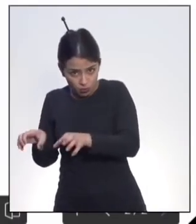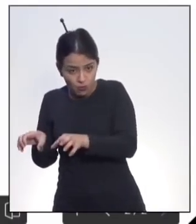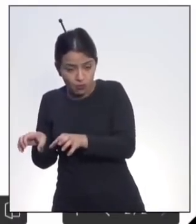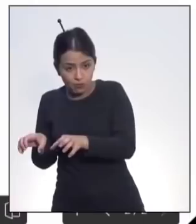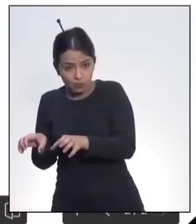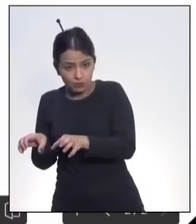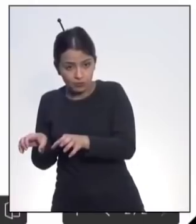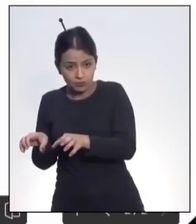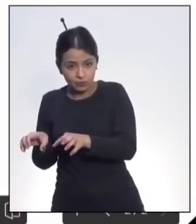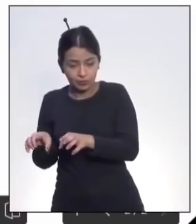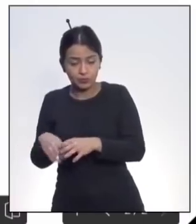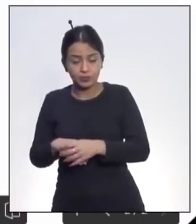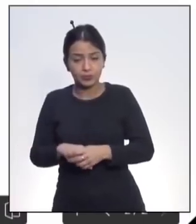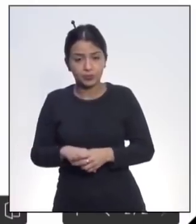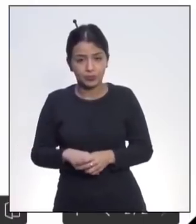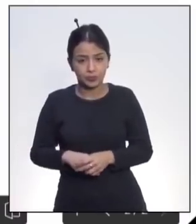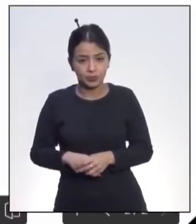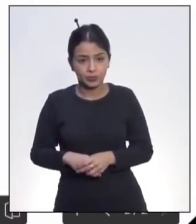unidades,